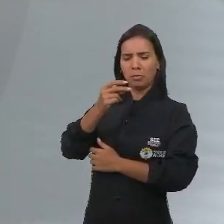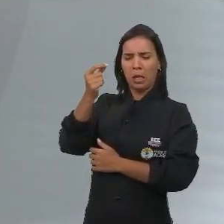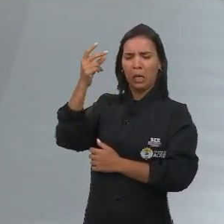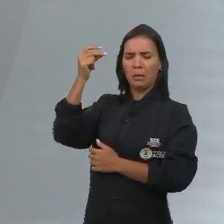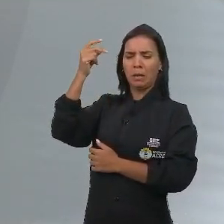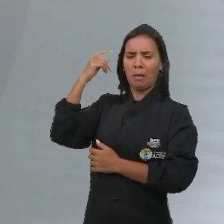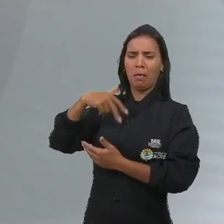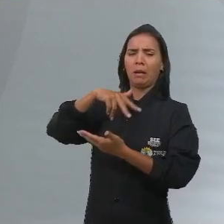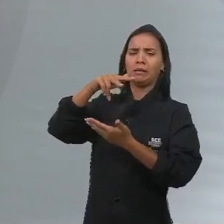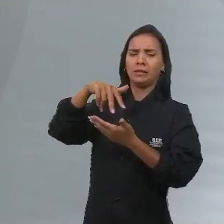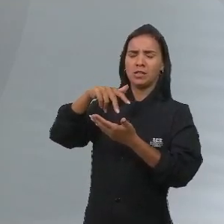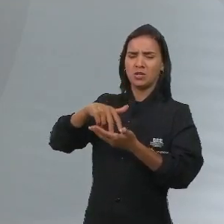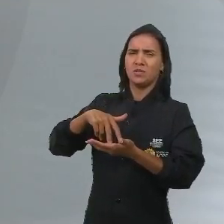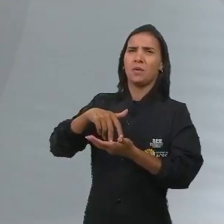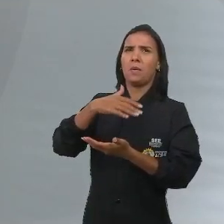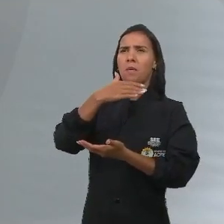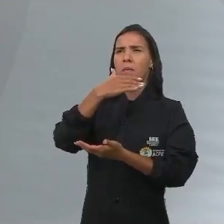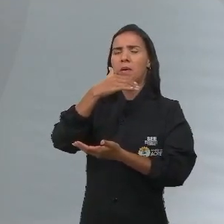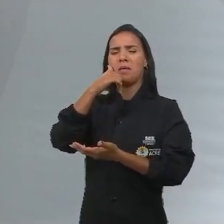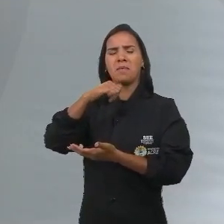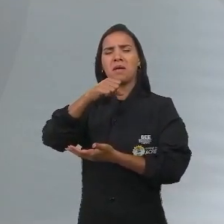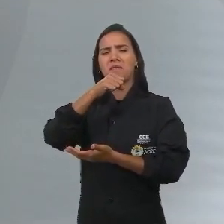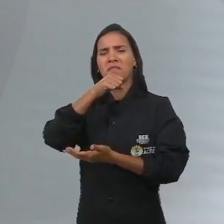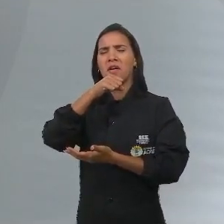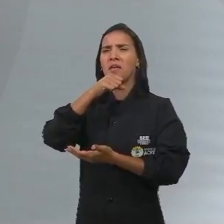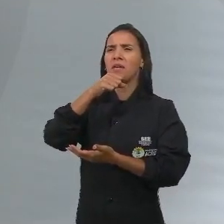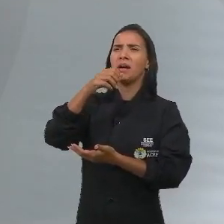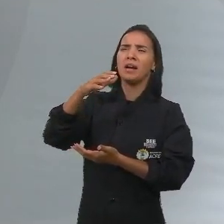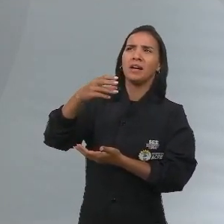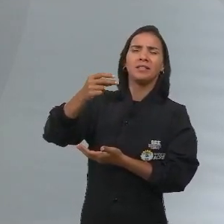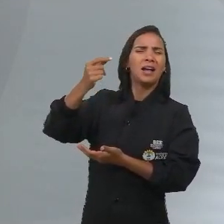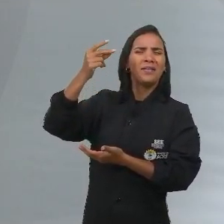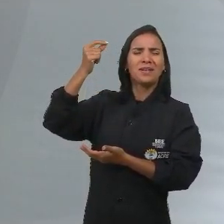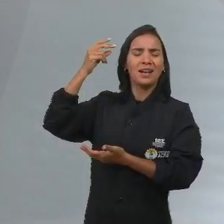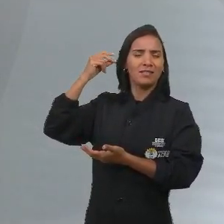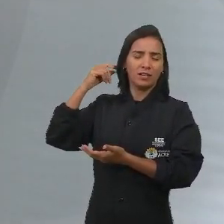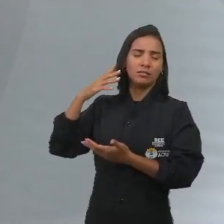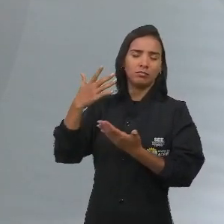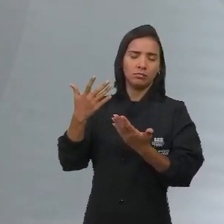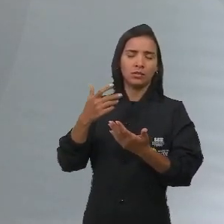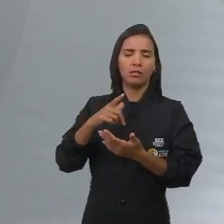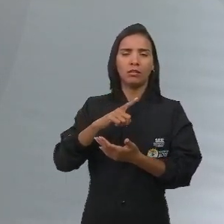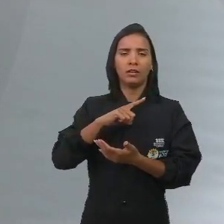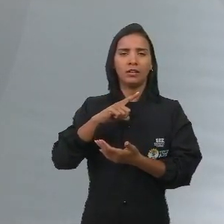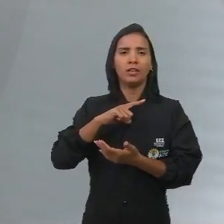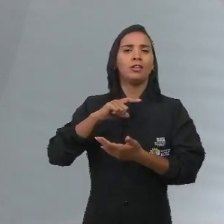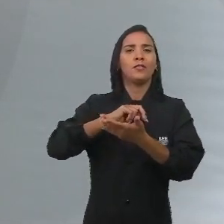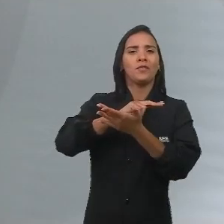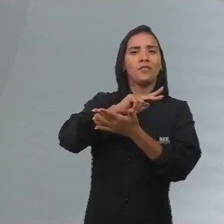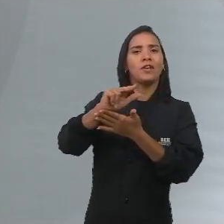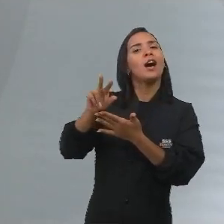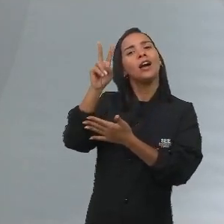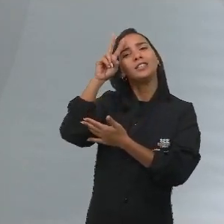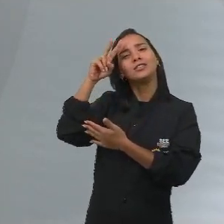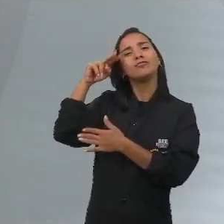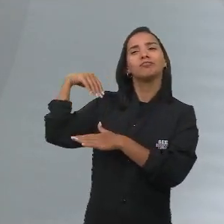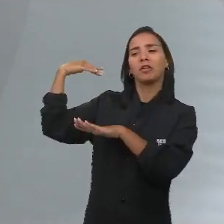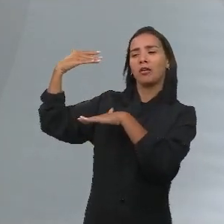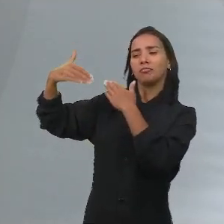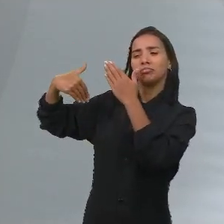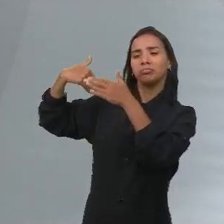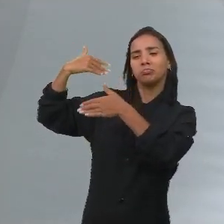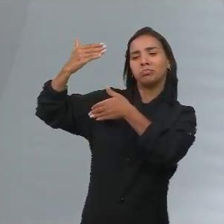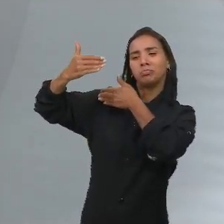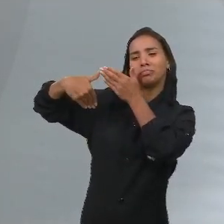da minha avó Dançou quadrilha são aspectos de manifestações Ah eu conheço eh toada que é uma prática antiga e